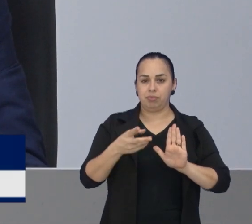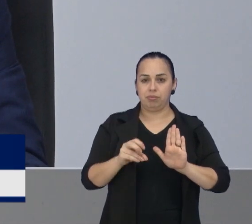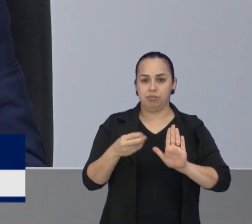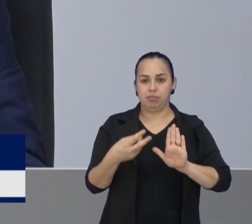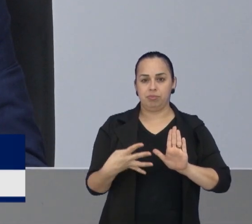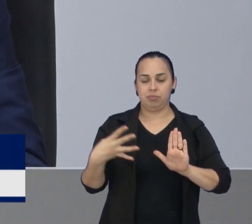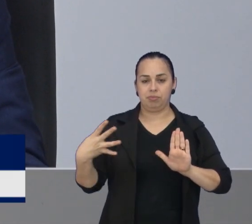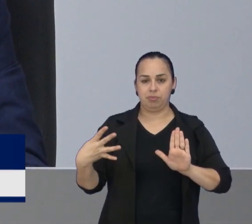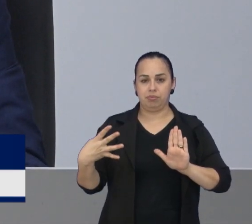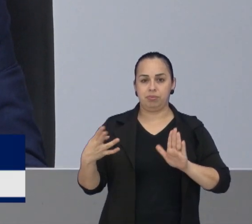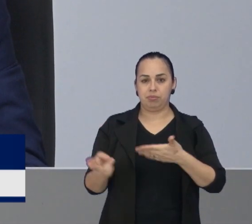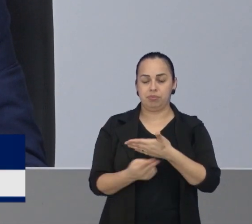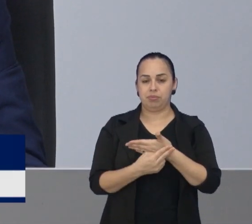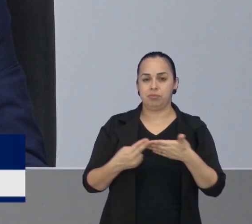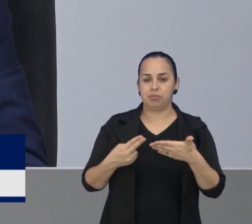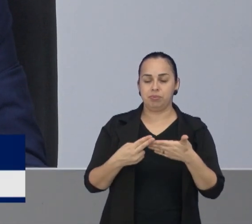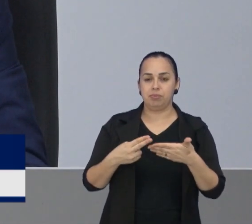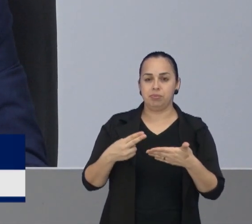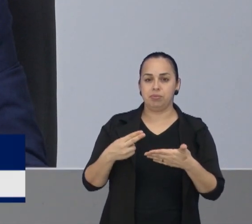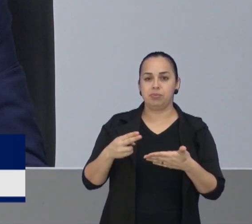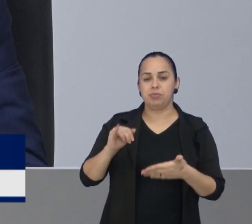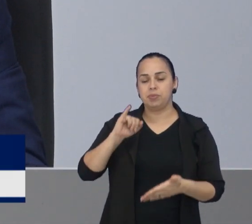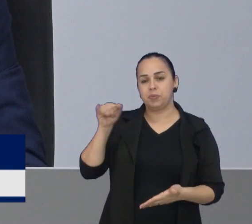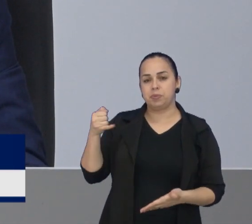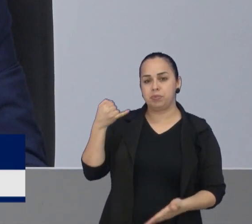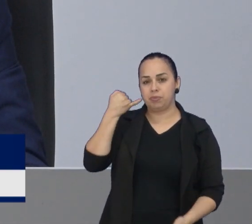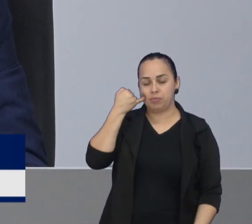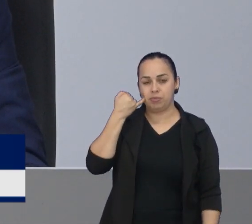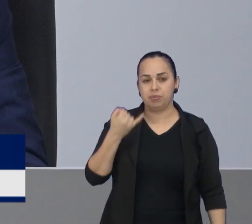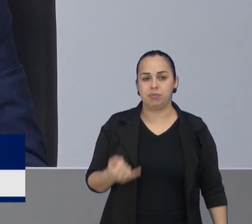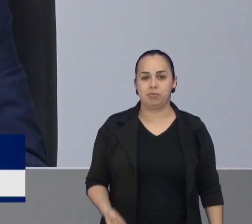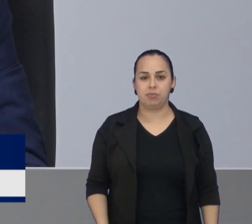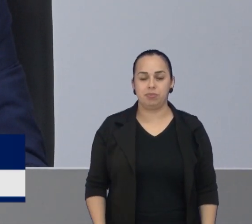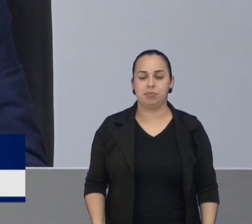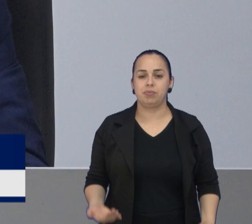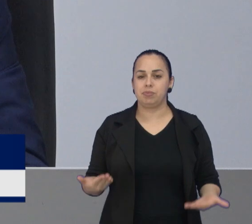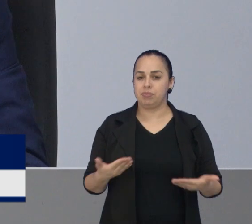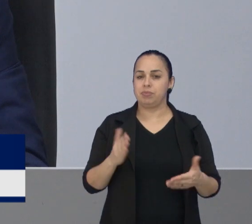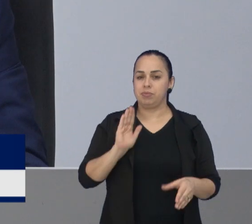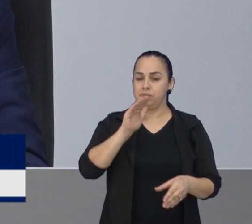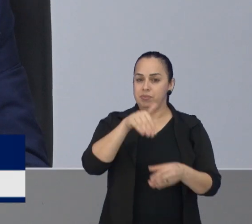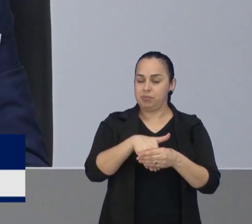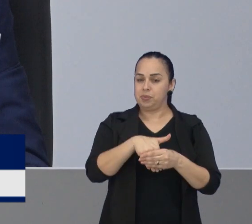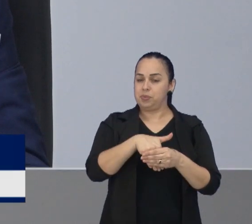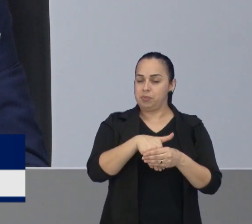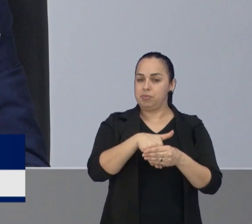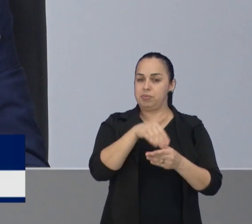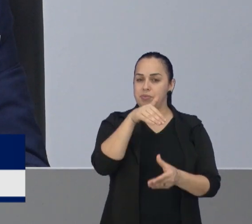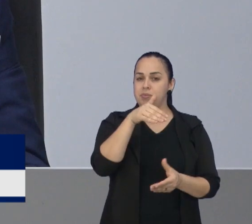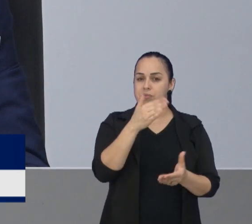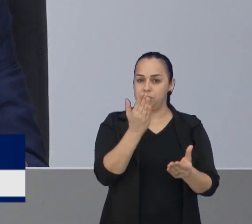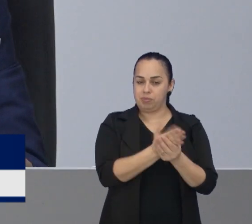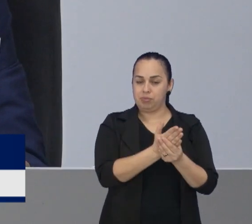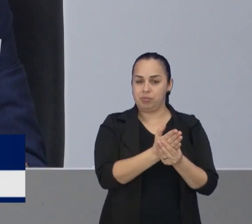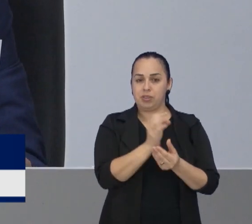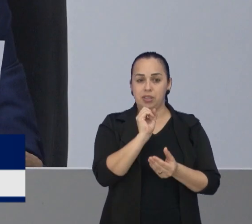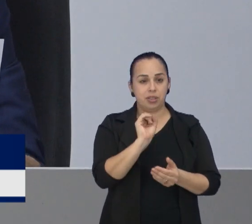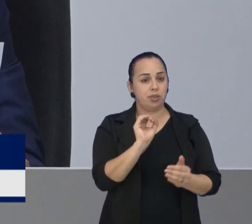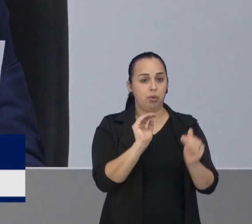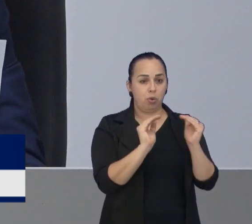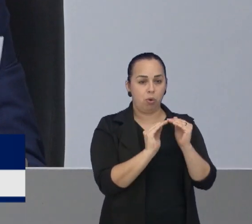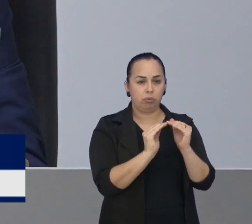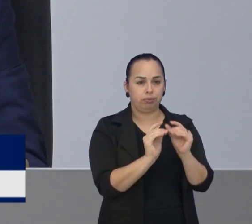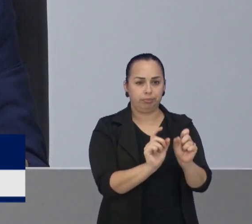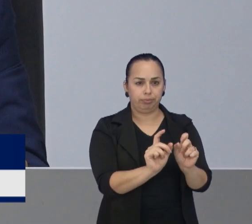94/2024, autoria do vereador Juvenil Silvério. Em votação, o processo. Vereadores favoráveis permaneçam